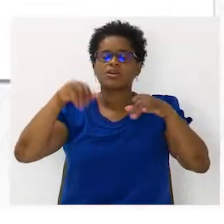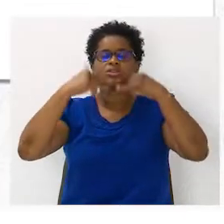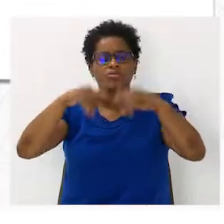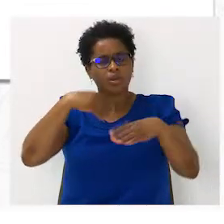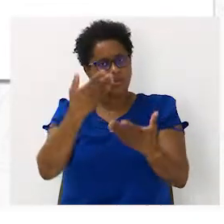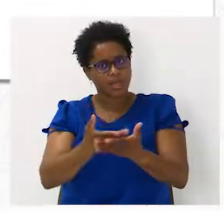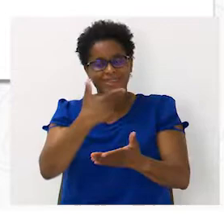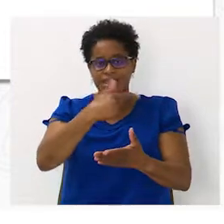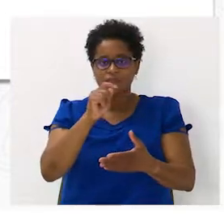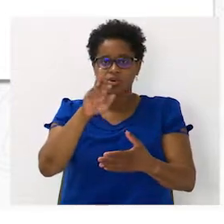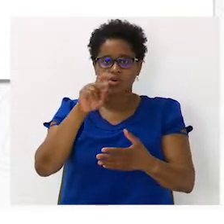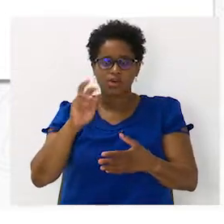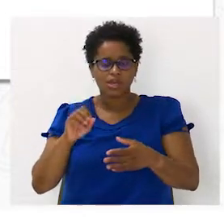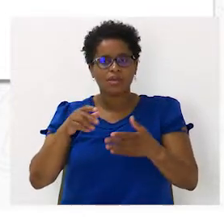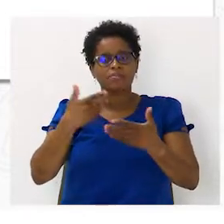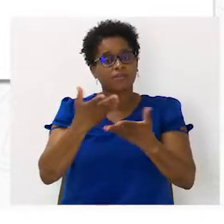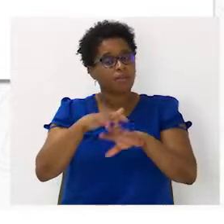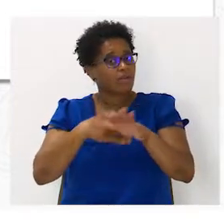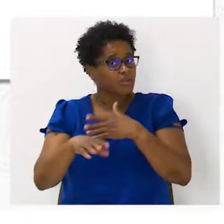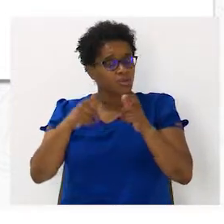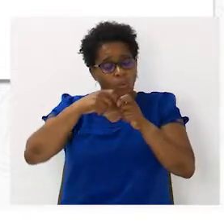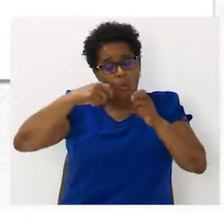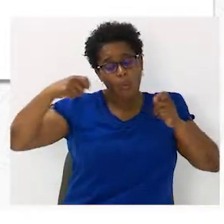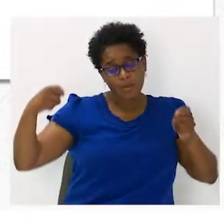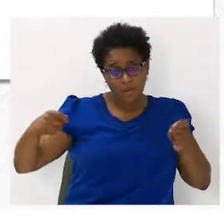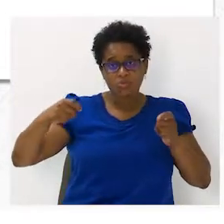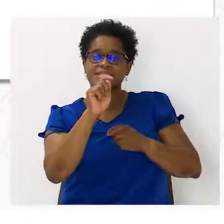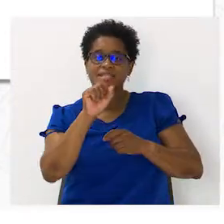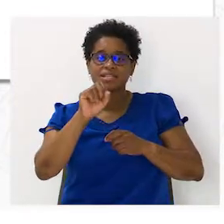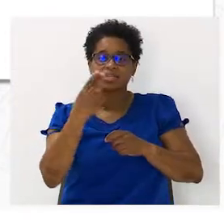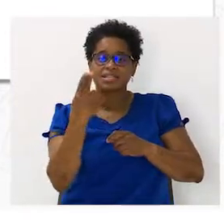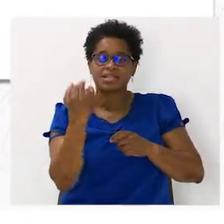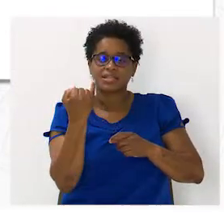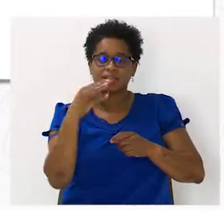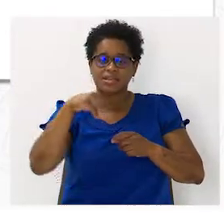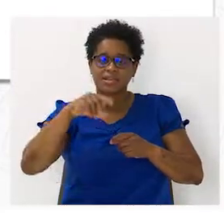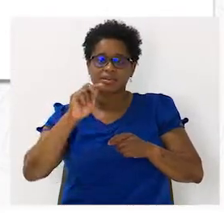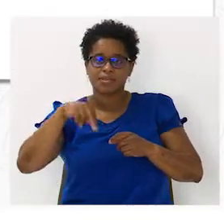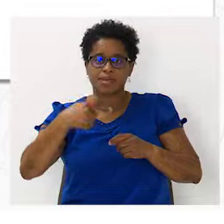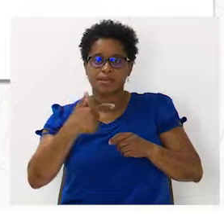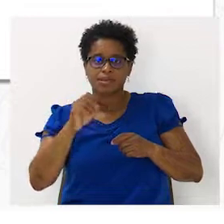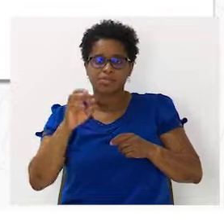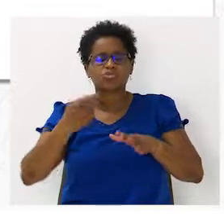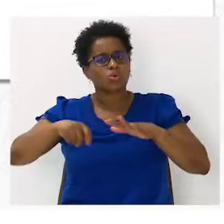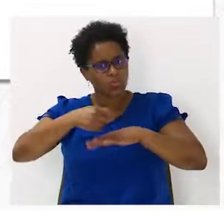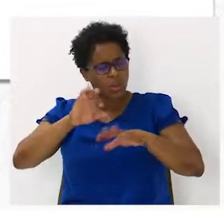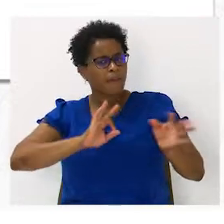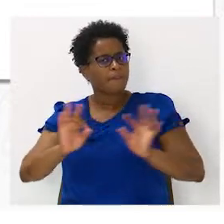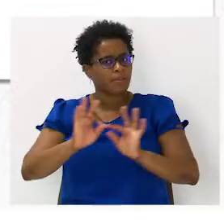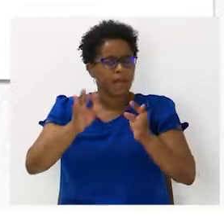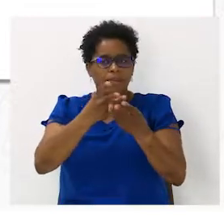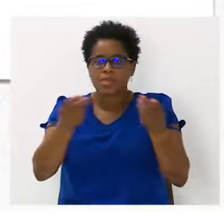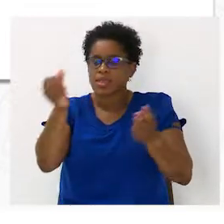determinar comprimentos ou comprimento dos segmentos. Recursos, preparem sempre o vosso